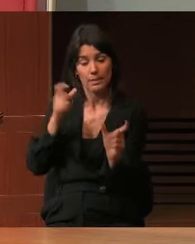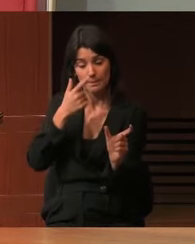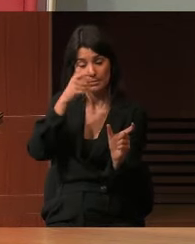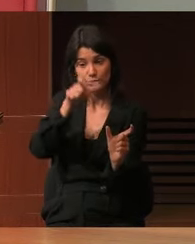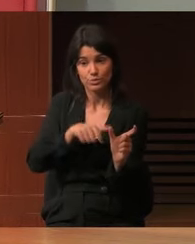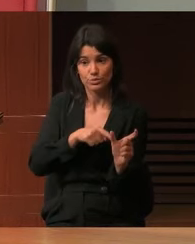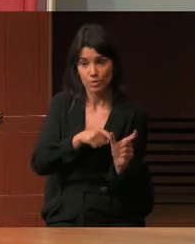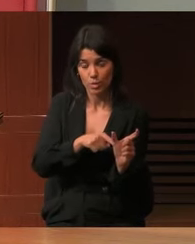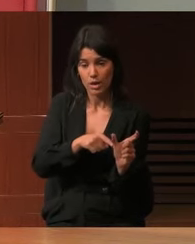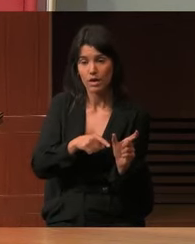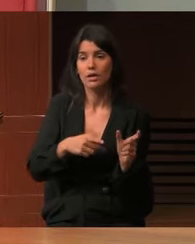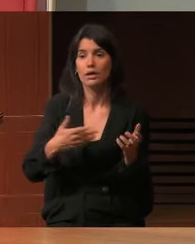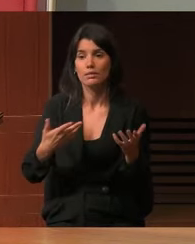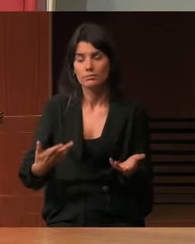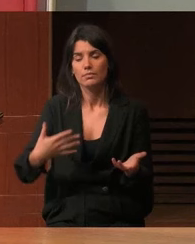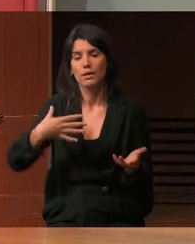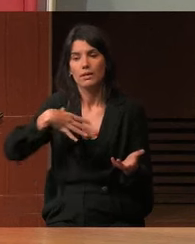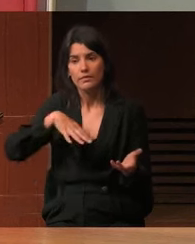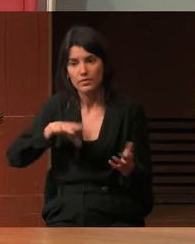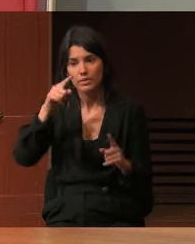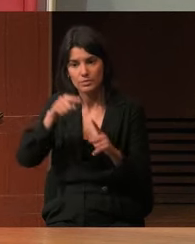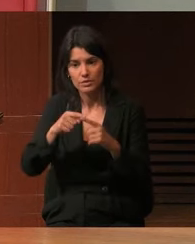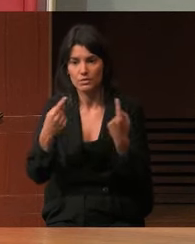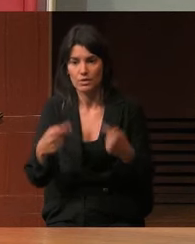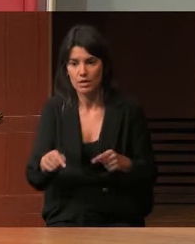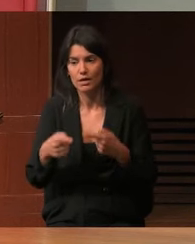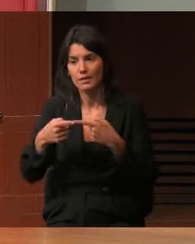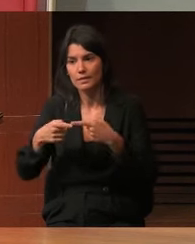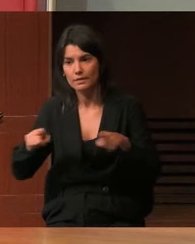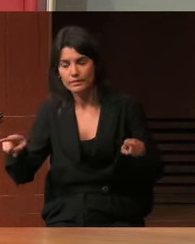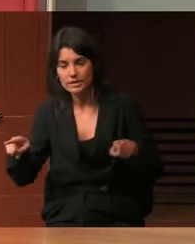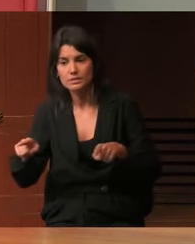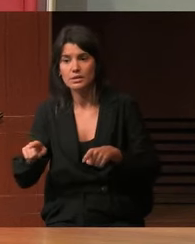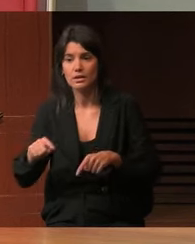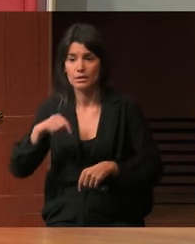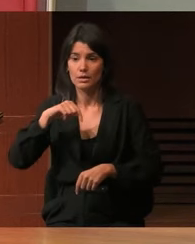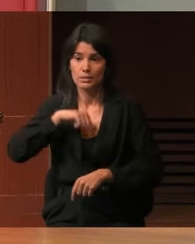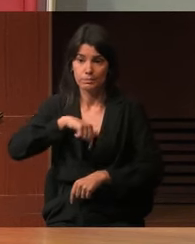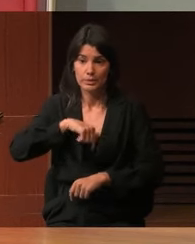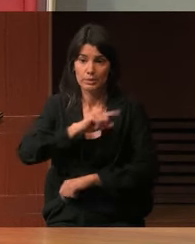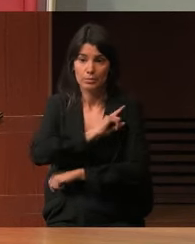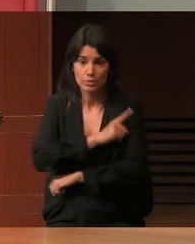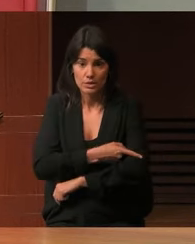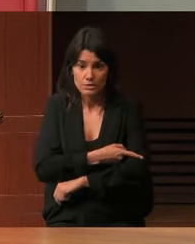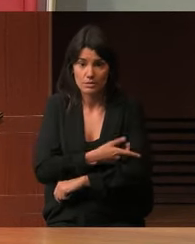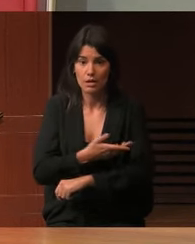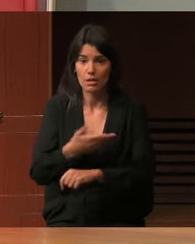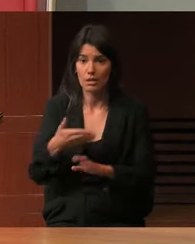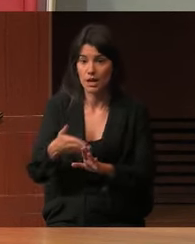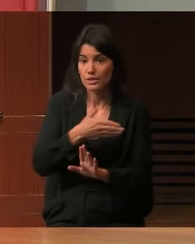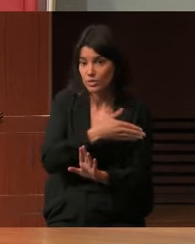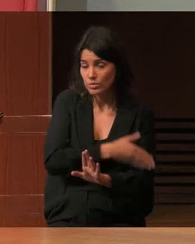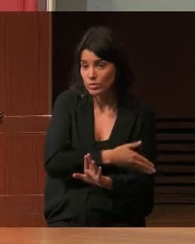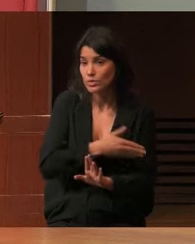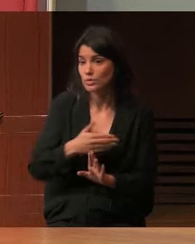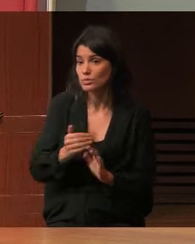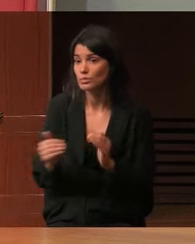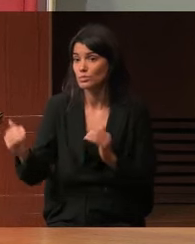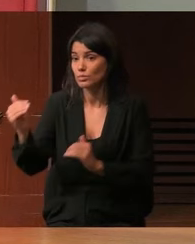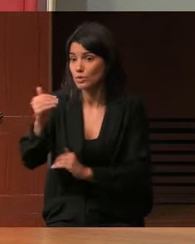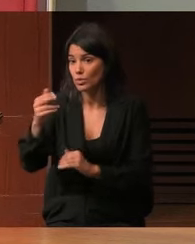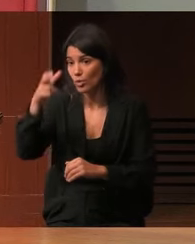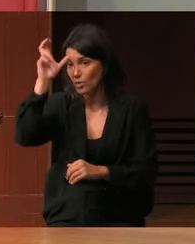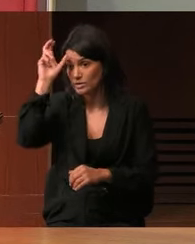de intencionalidade, constituído por uma diferença de potencial interna, é anterior e superior, logicamente, ao conceito